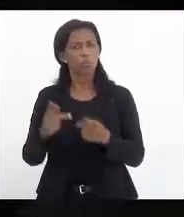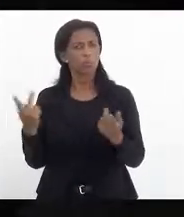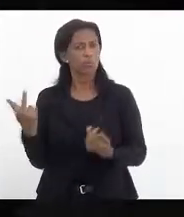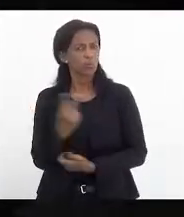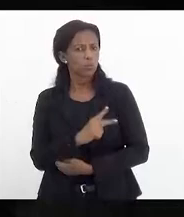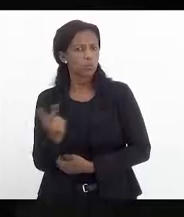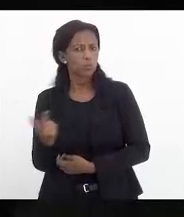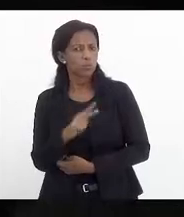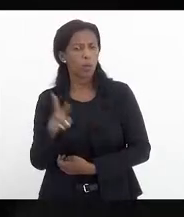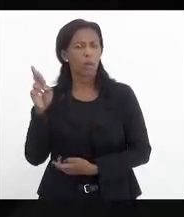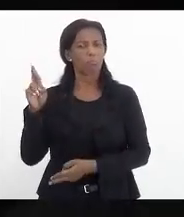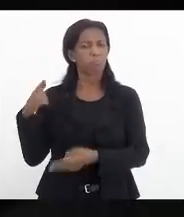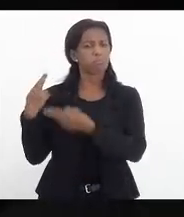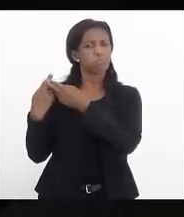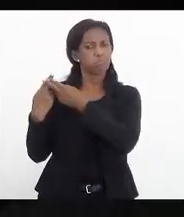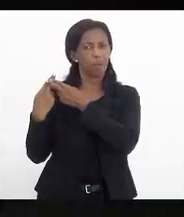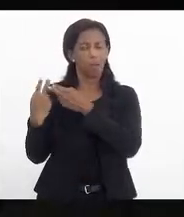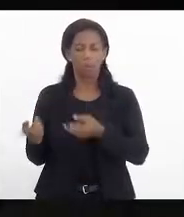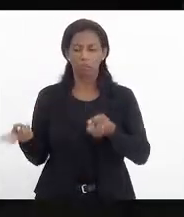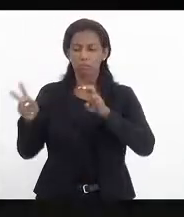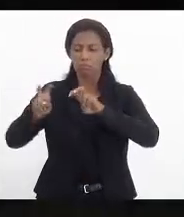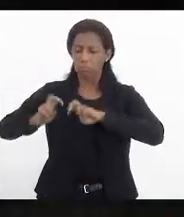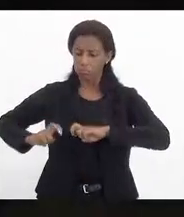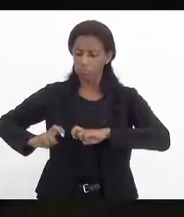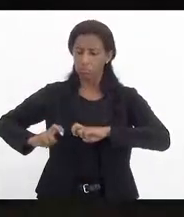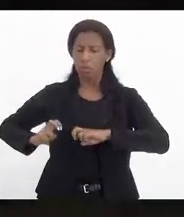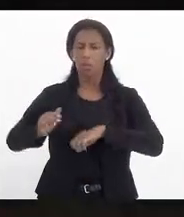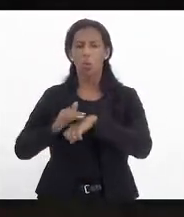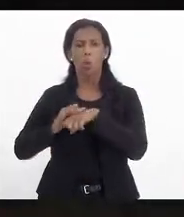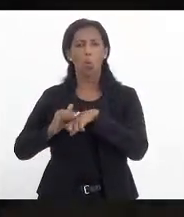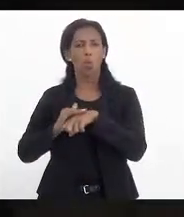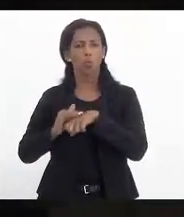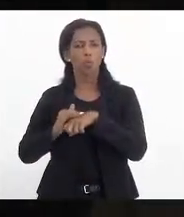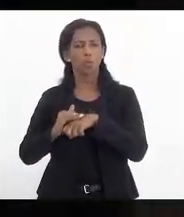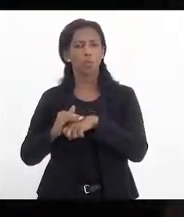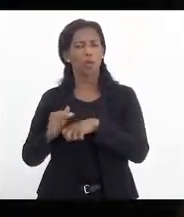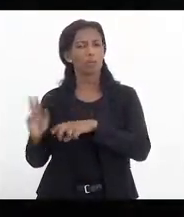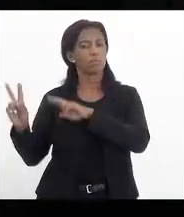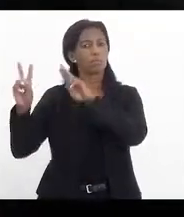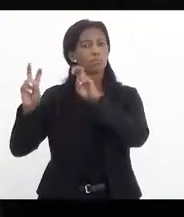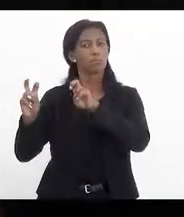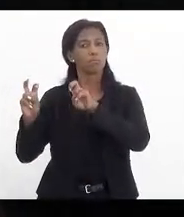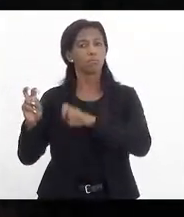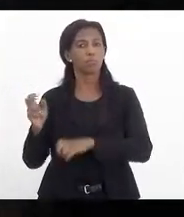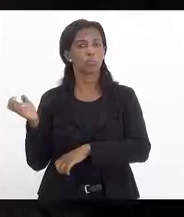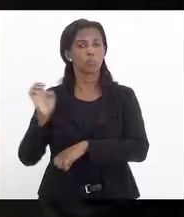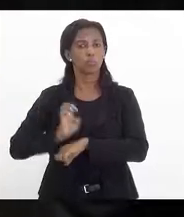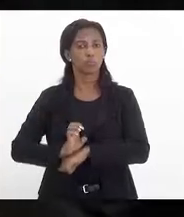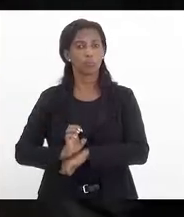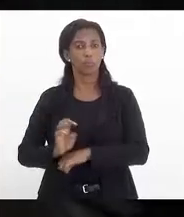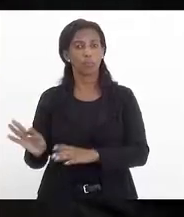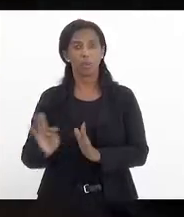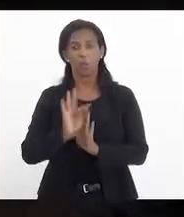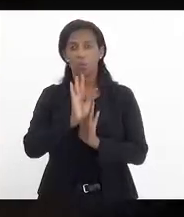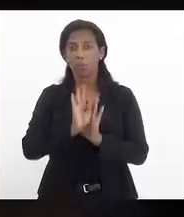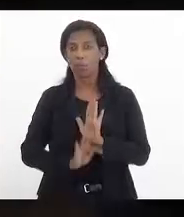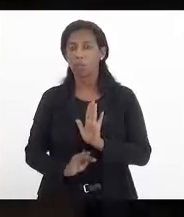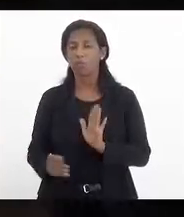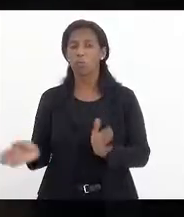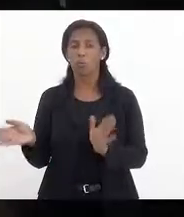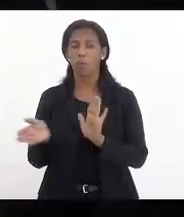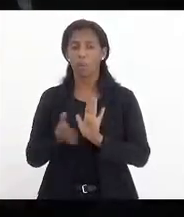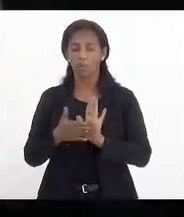forma responsável, sentaram pelo bem do Estado. Então, o texto apresentado é uma